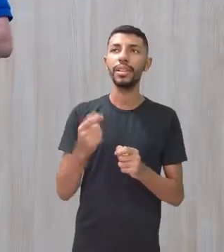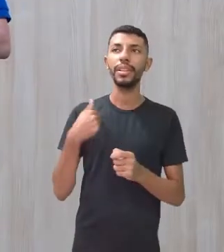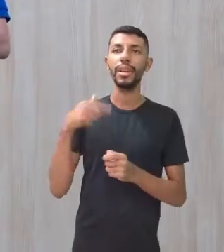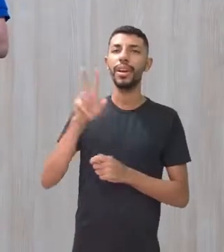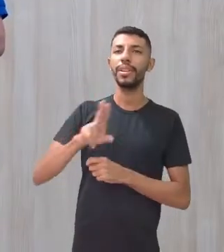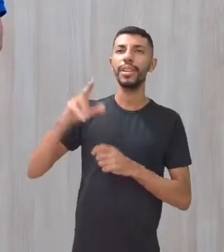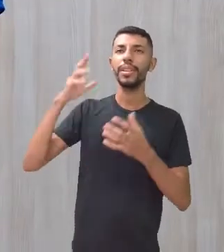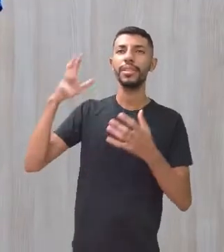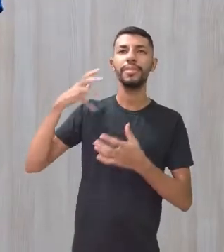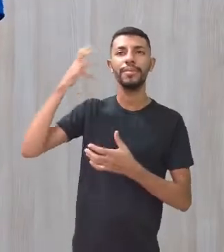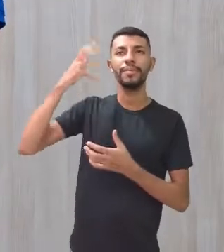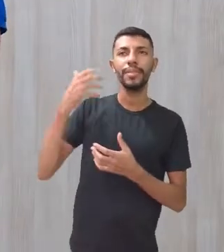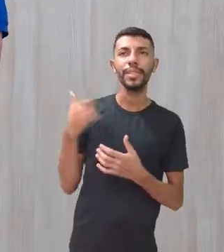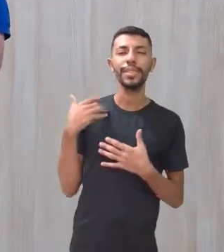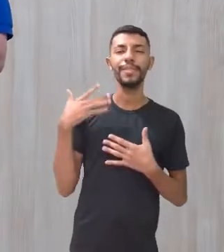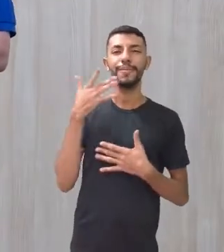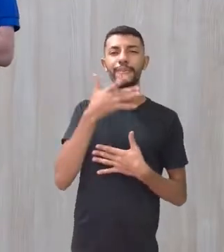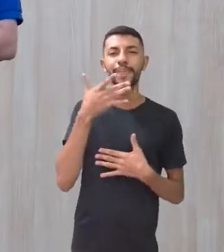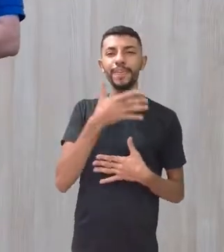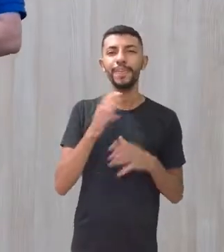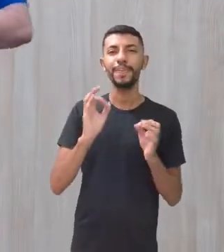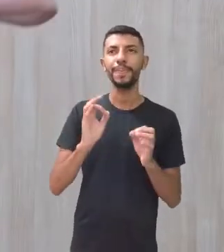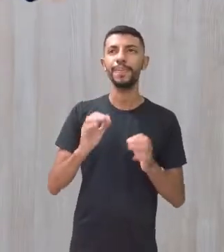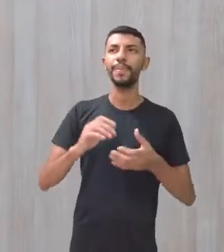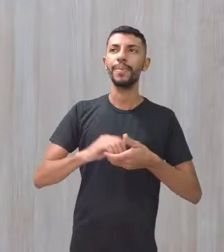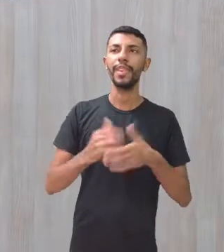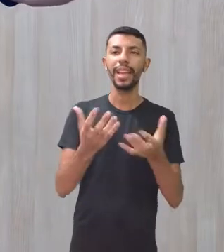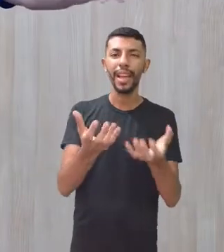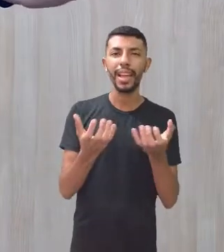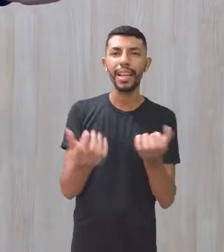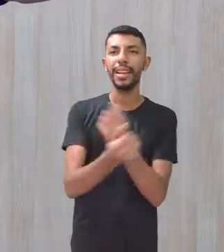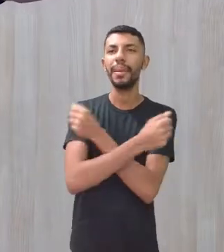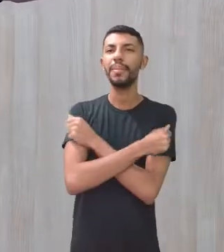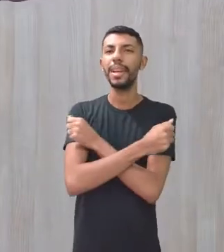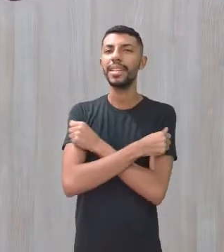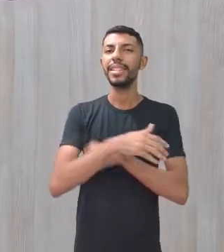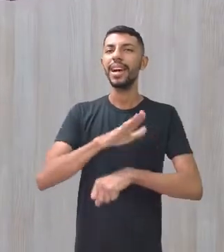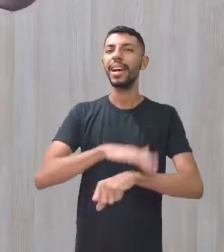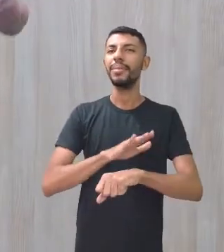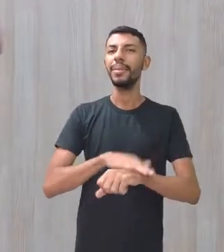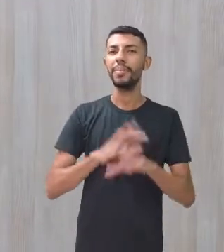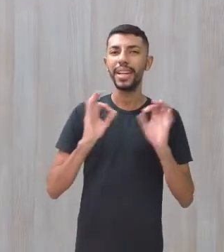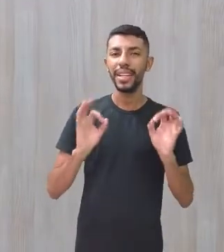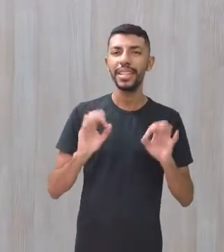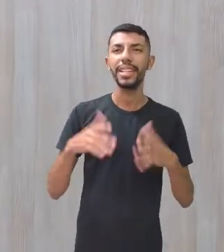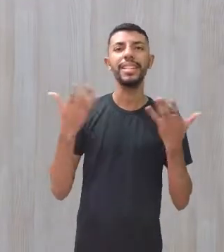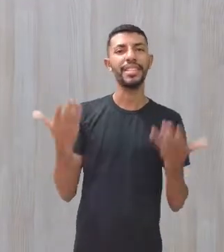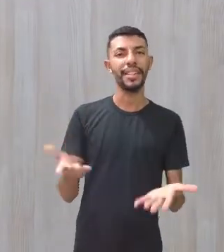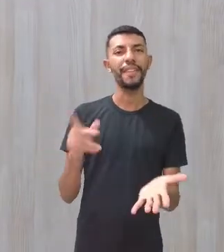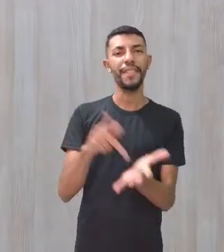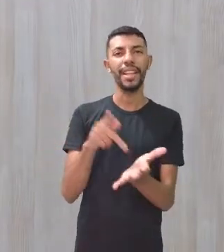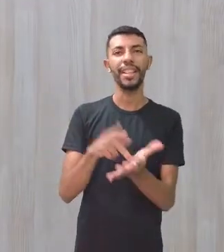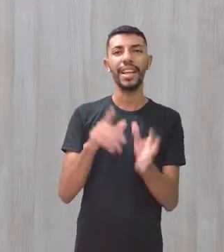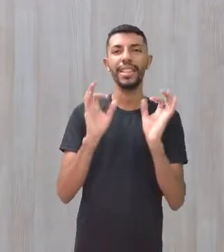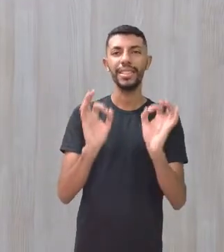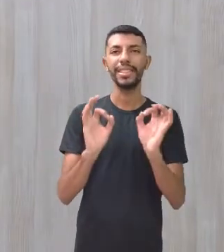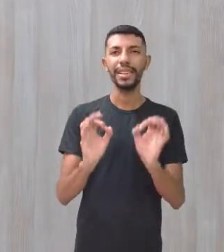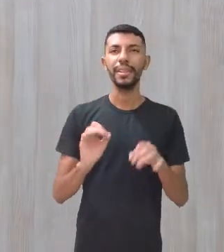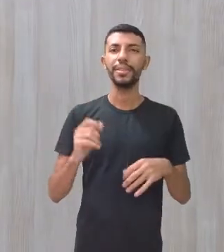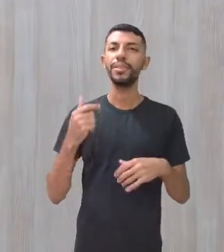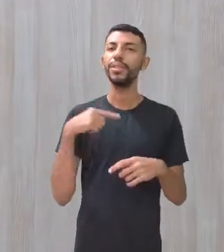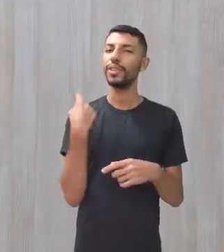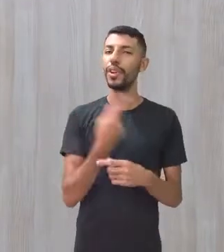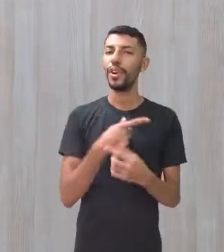essa musiquinha aí bem gostosinha, né? Queria te abraçar nesse momento. Isso é verdade, tá, gente? A gente